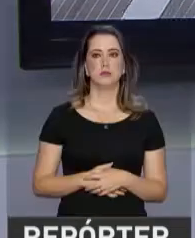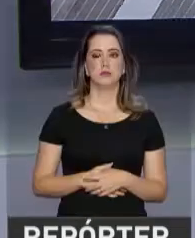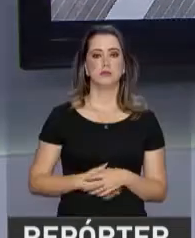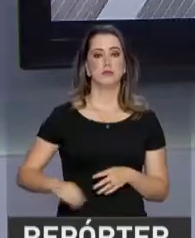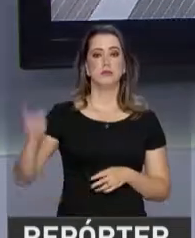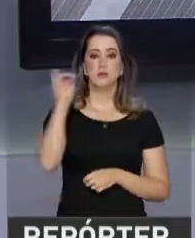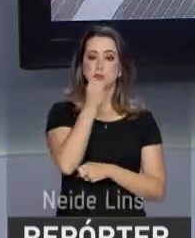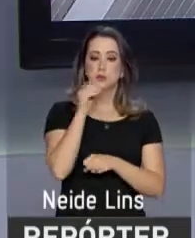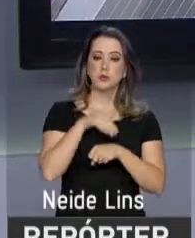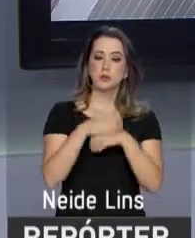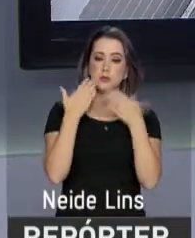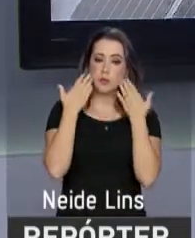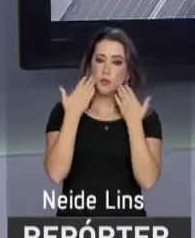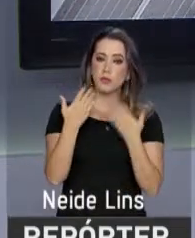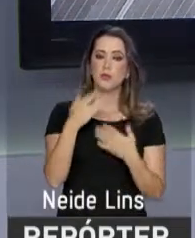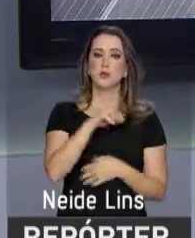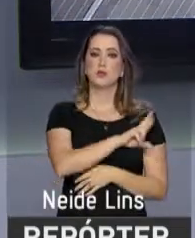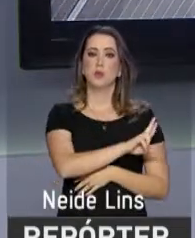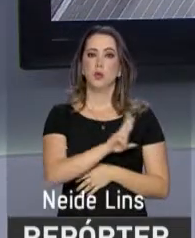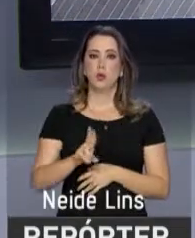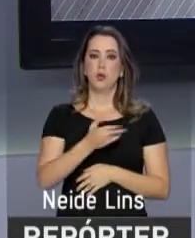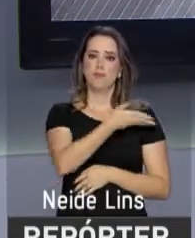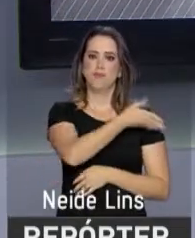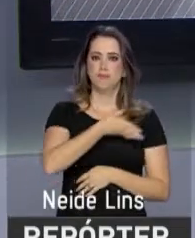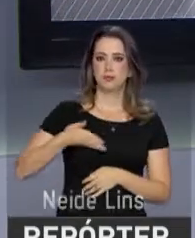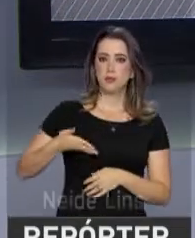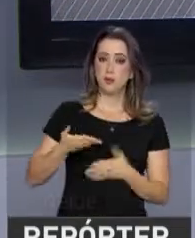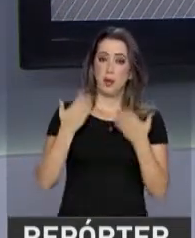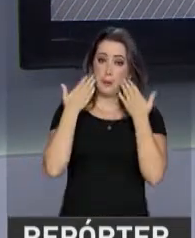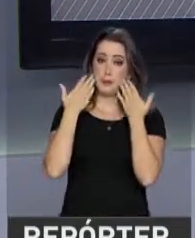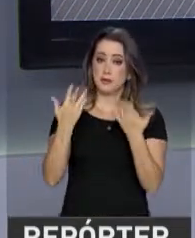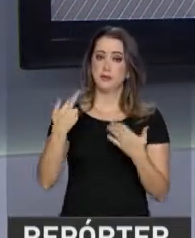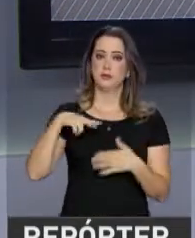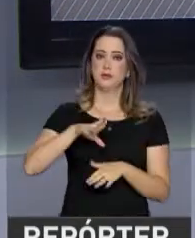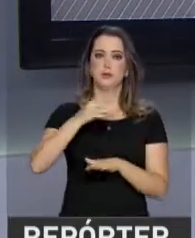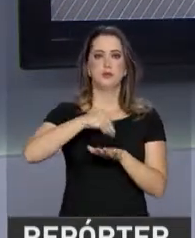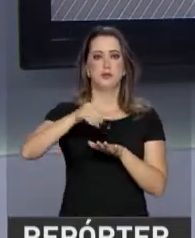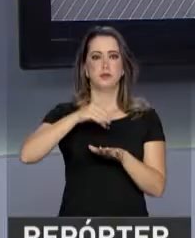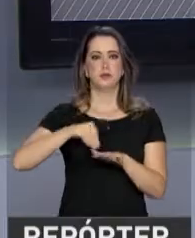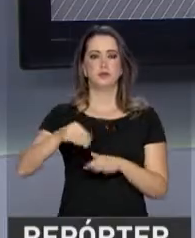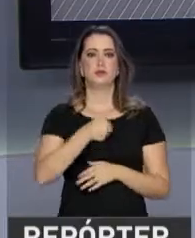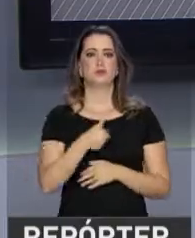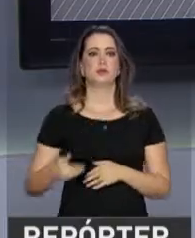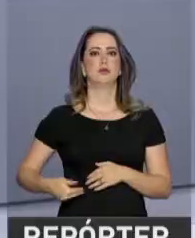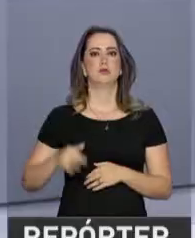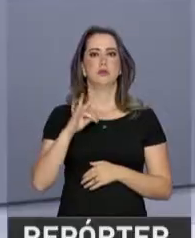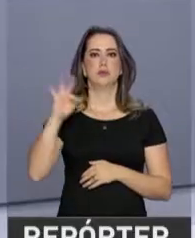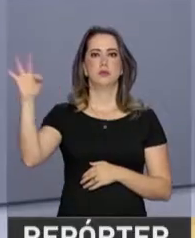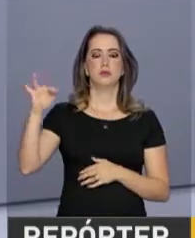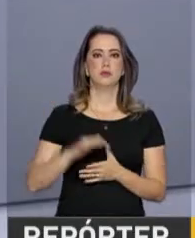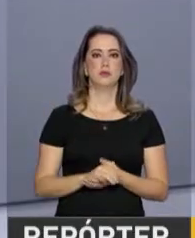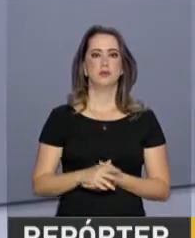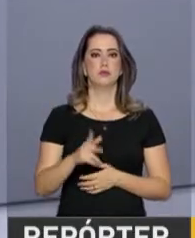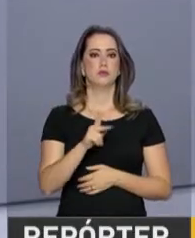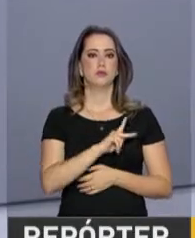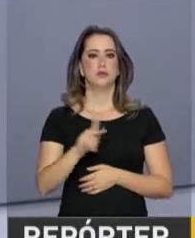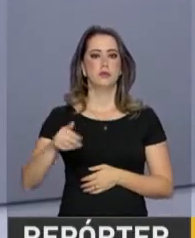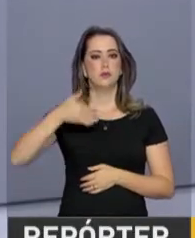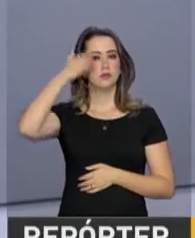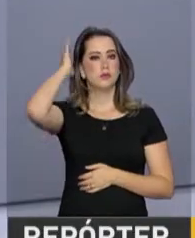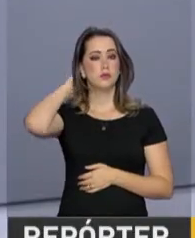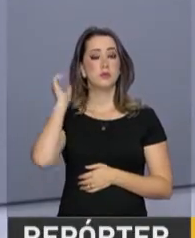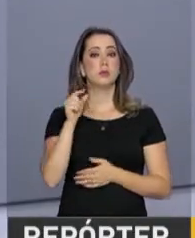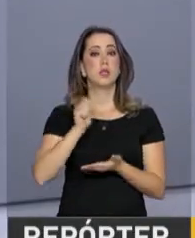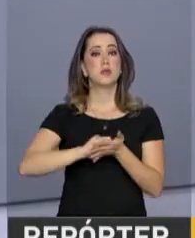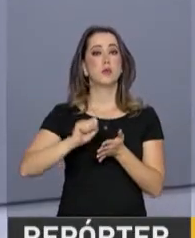Olá, boa noite. Eu sou Beatriz Albuquerque e começa agora o Repórter NBR com as notícias do governo federal. O presidente Michel Temer assinou